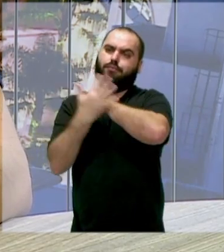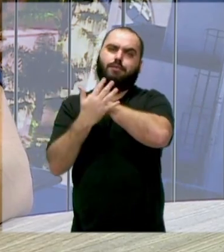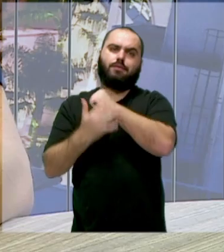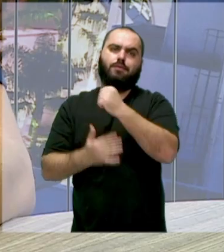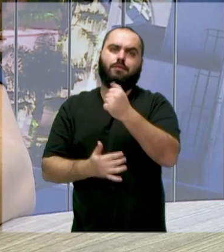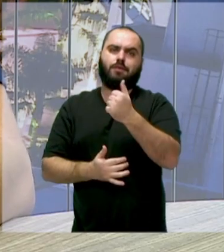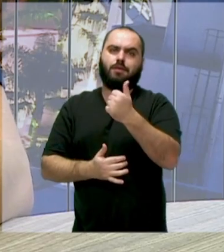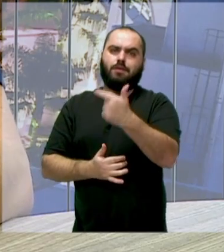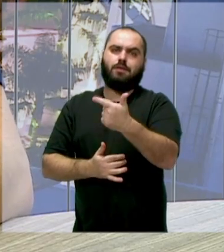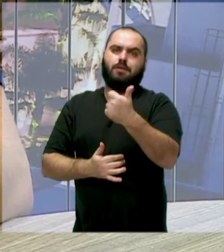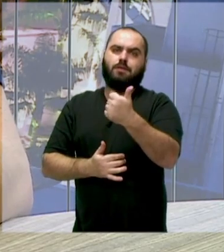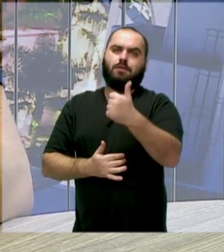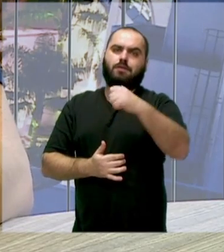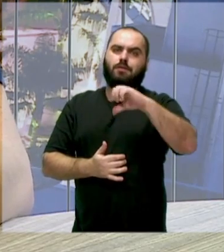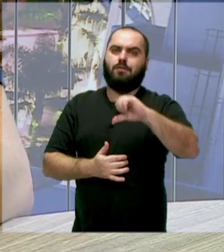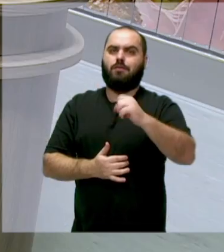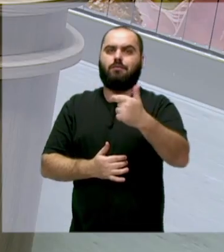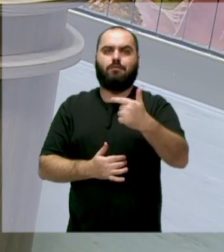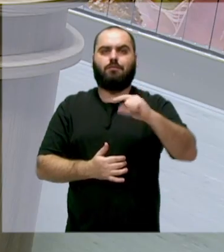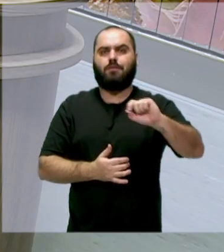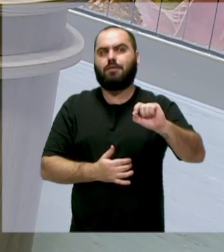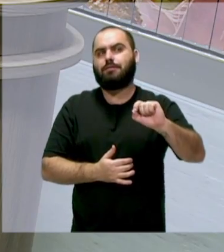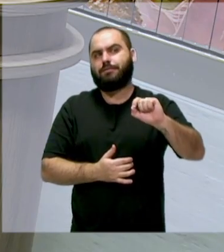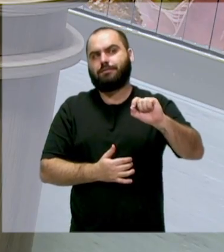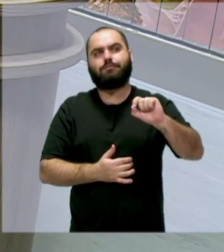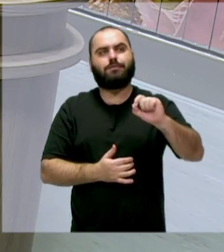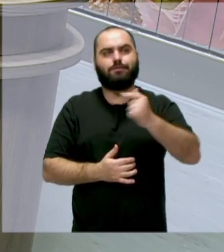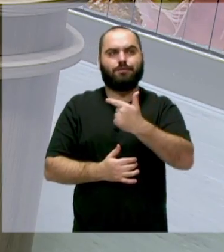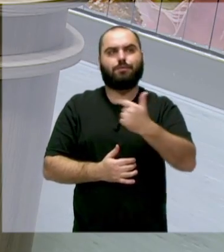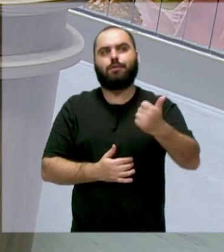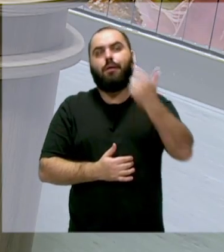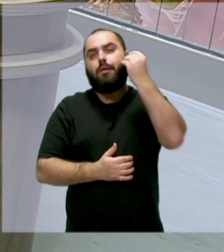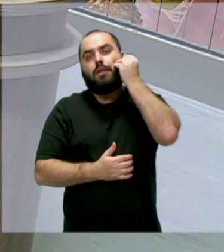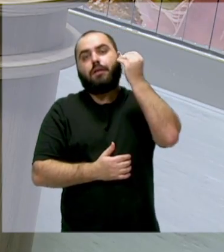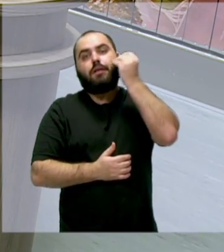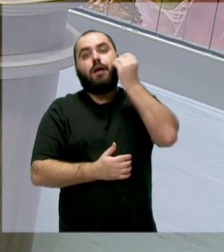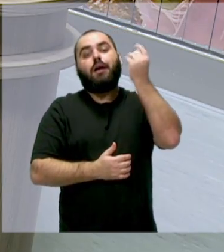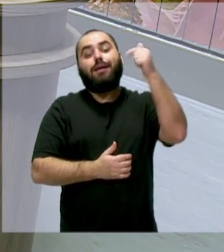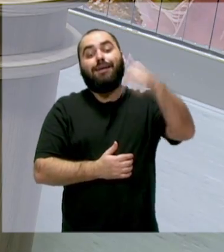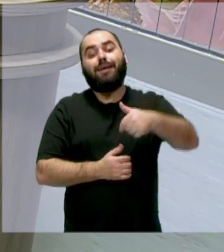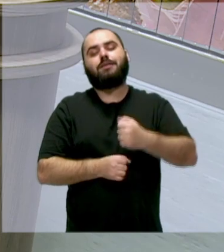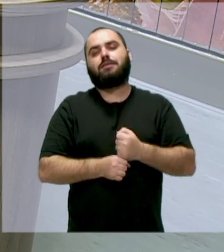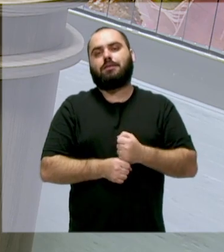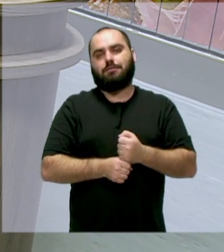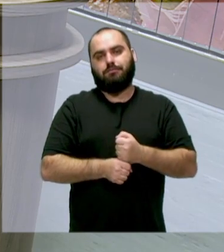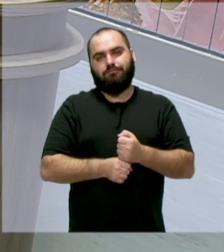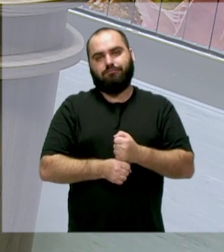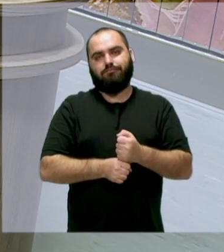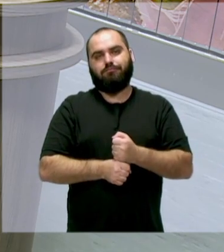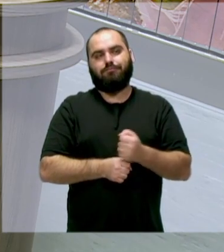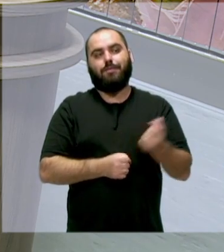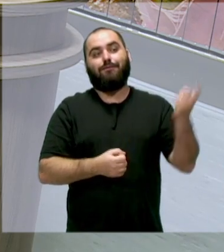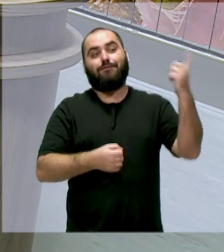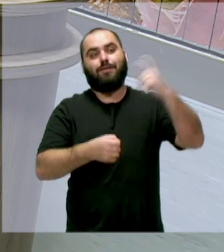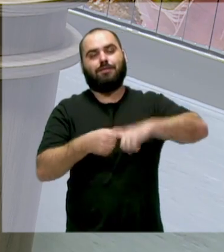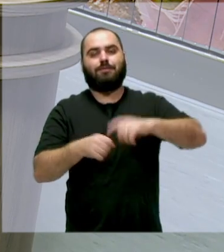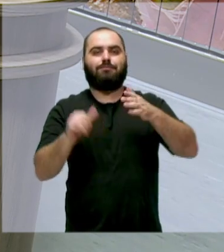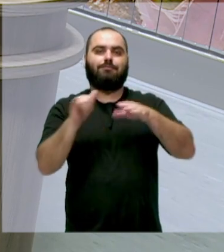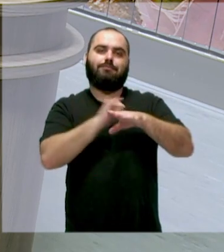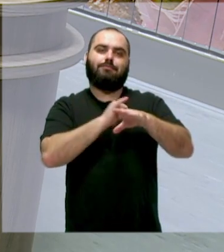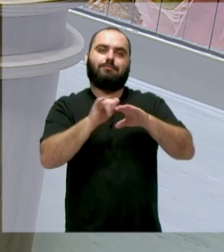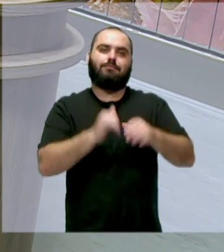2020, a gente vai tentar resgatar isso esse ano, para tentar implementar isso. São